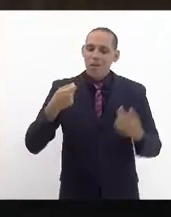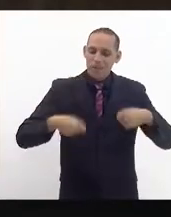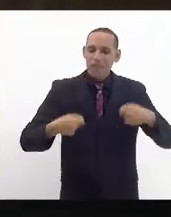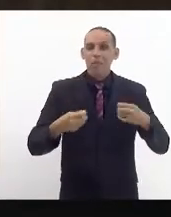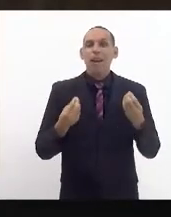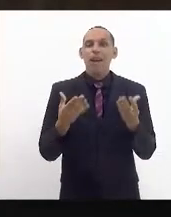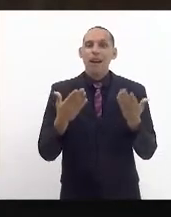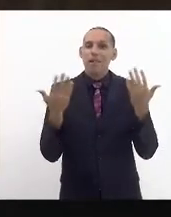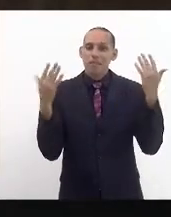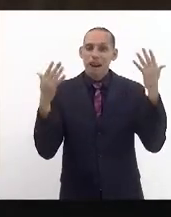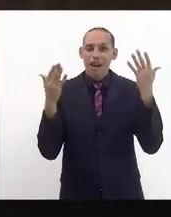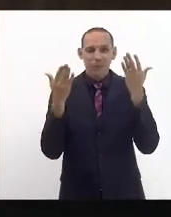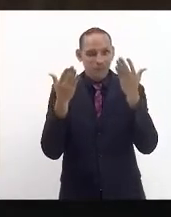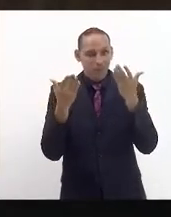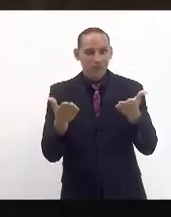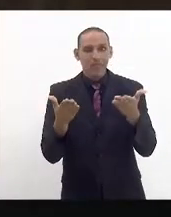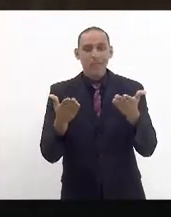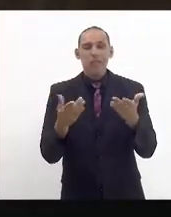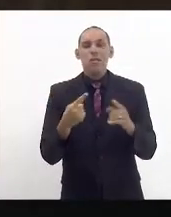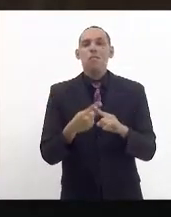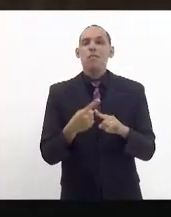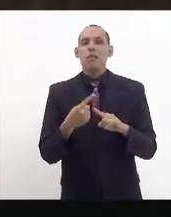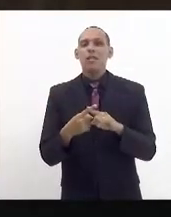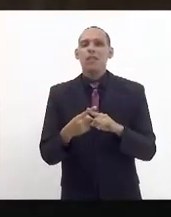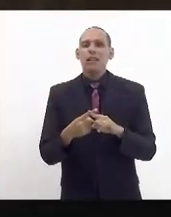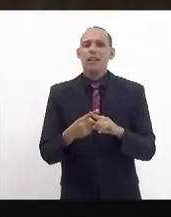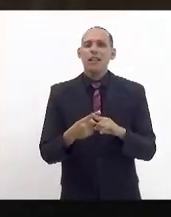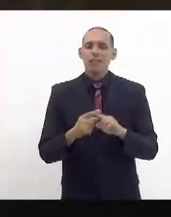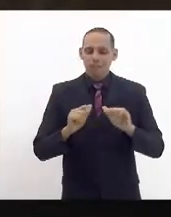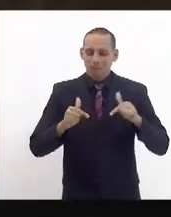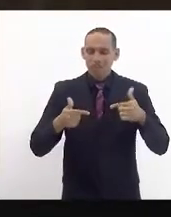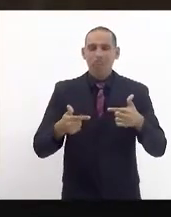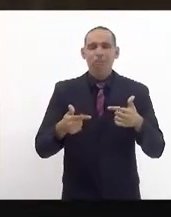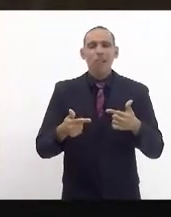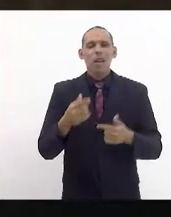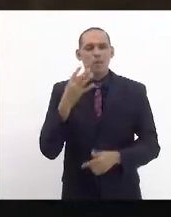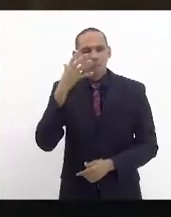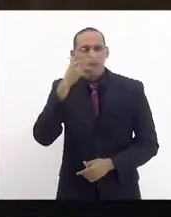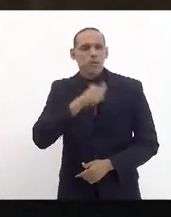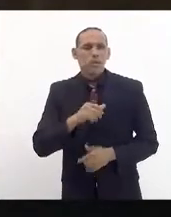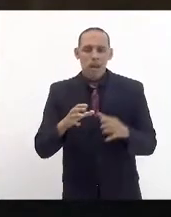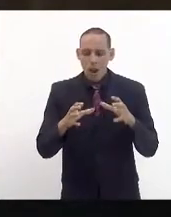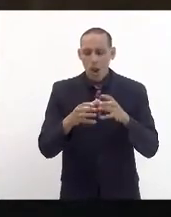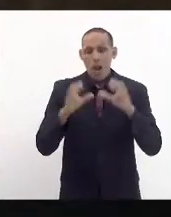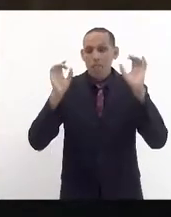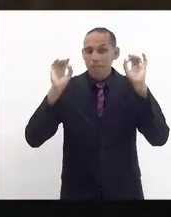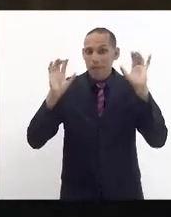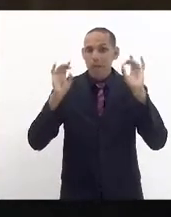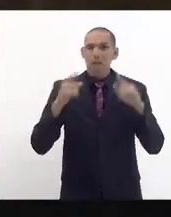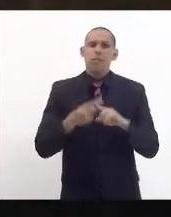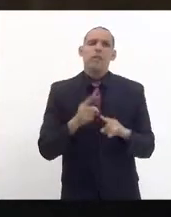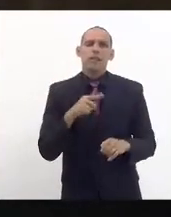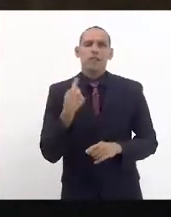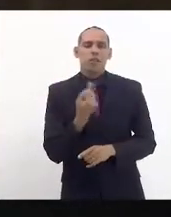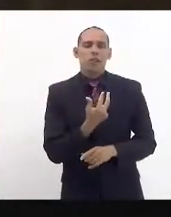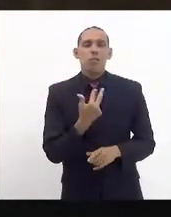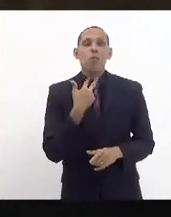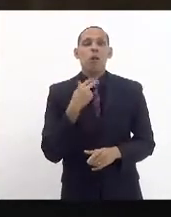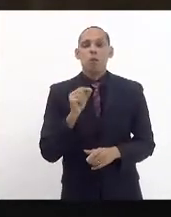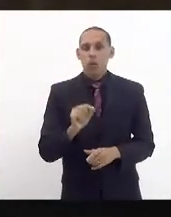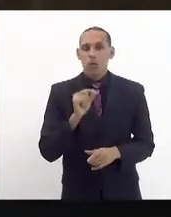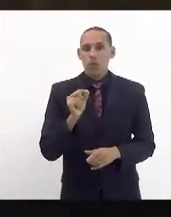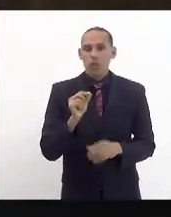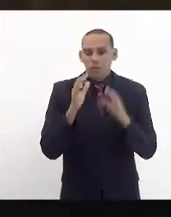microfone, parabenizar Vossa Excelência pela bela iniciativa dessa comissão especial, porque, de fato, não podemos